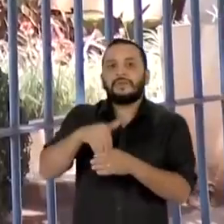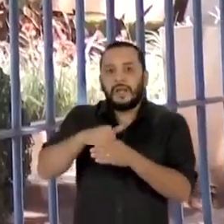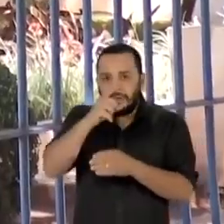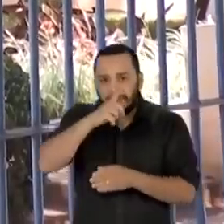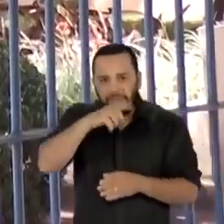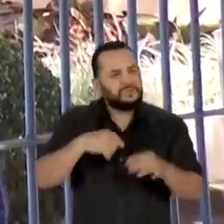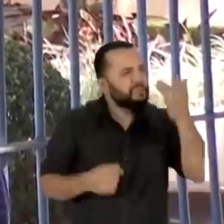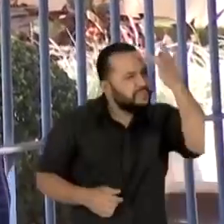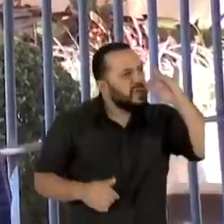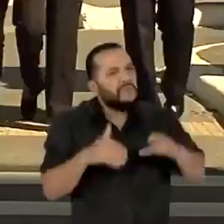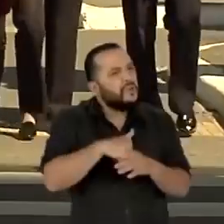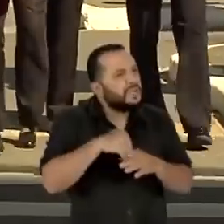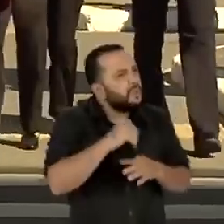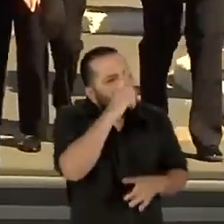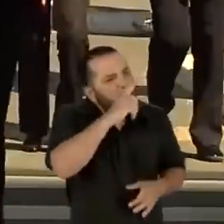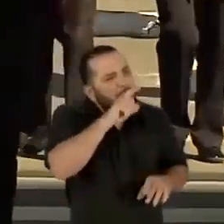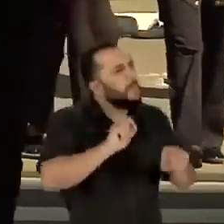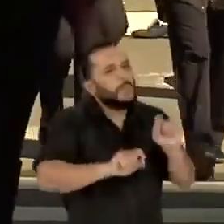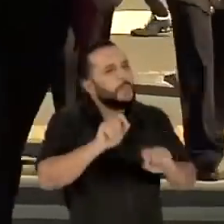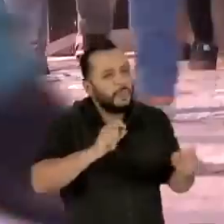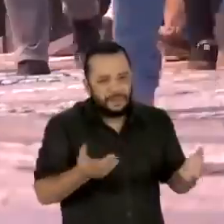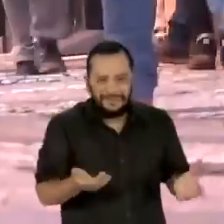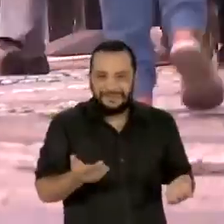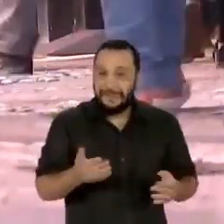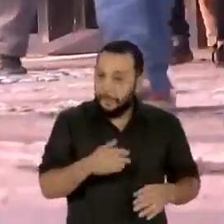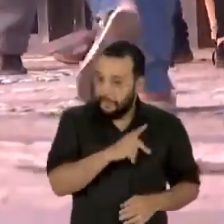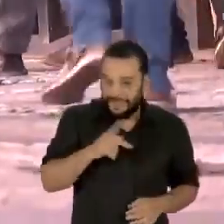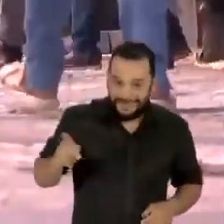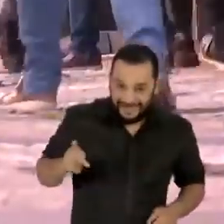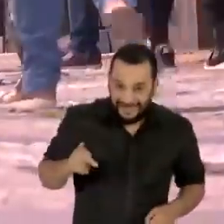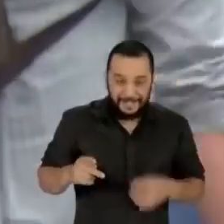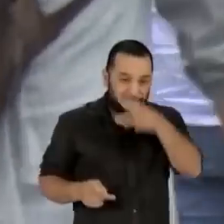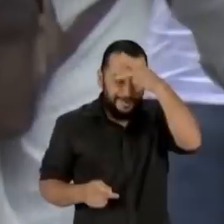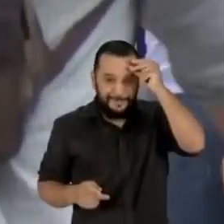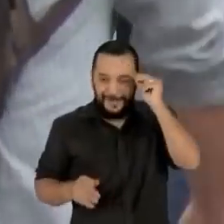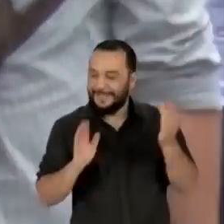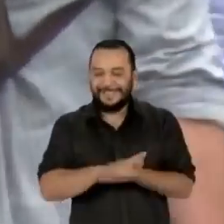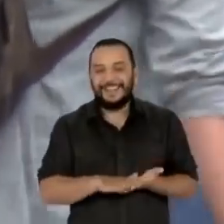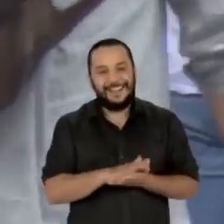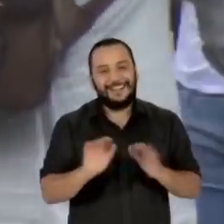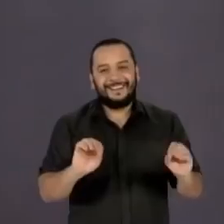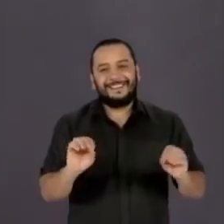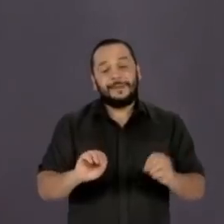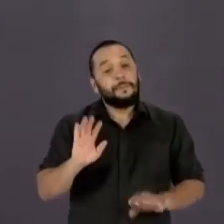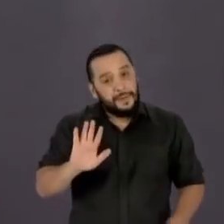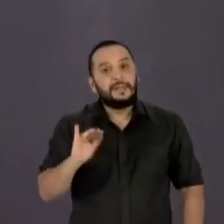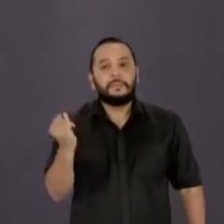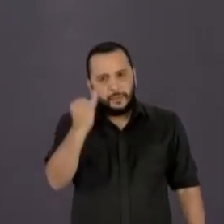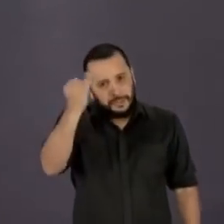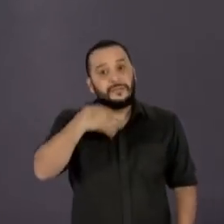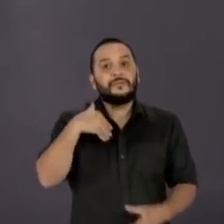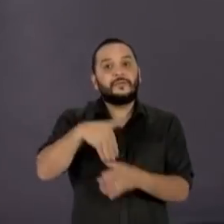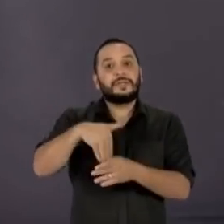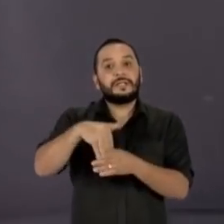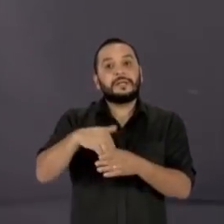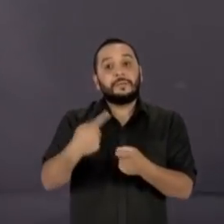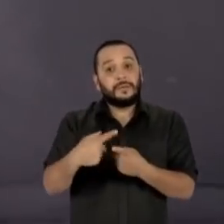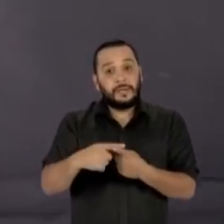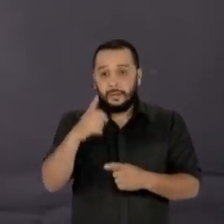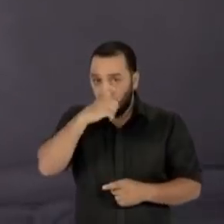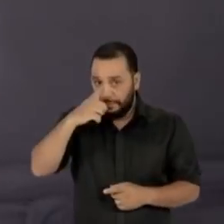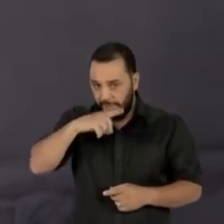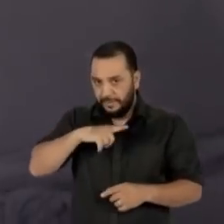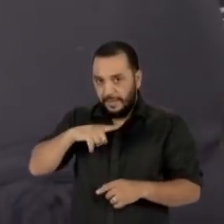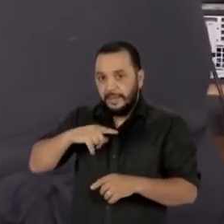nem sei que a eleição não é para presidente nem prefeito mas é tão importante quanto neste domingo